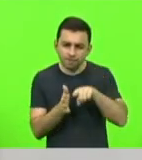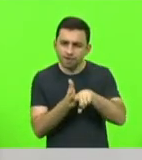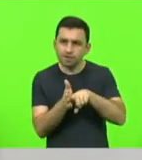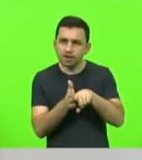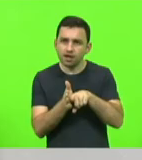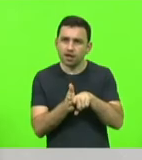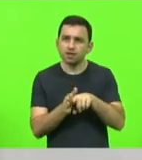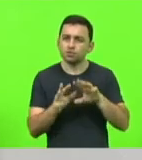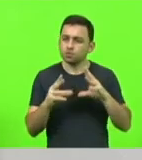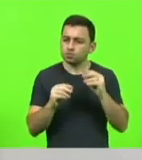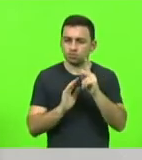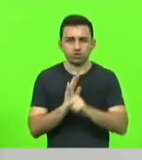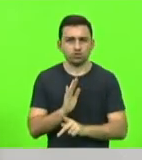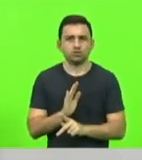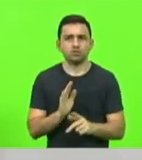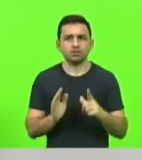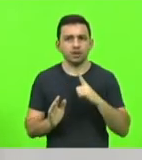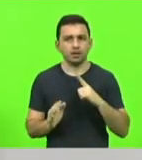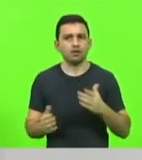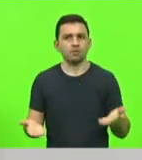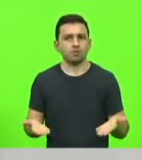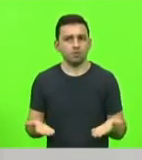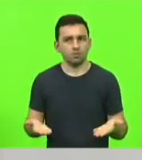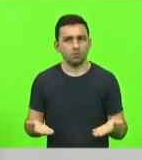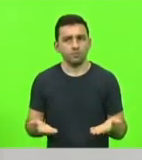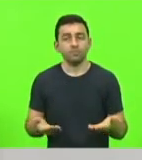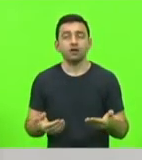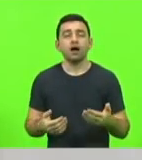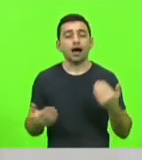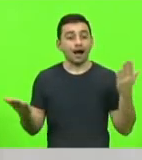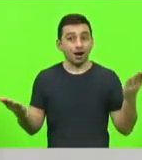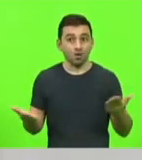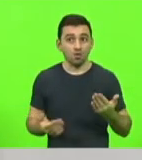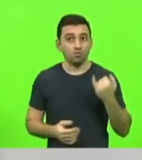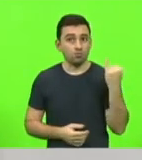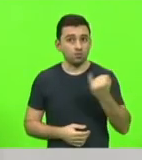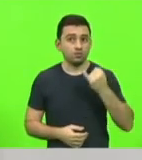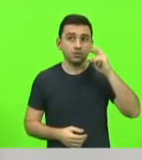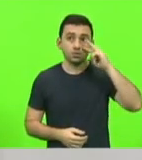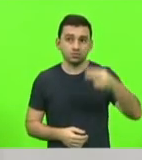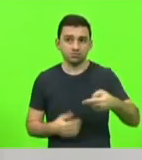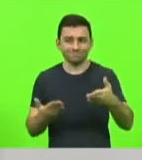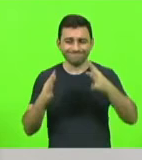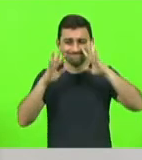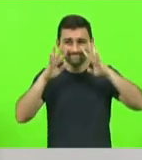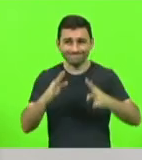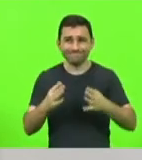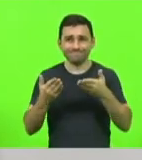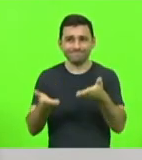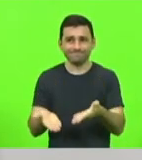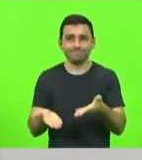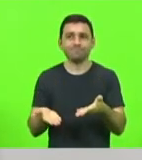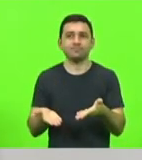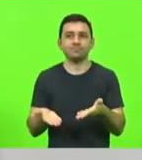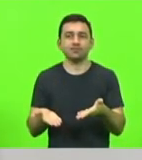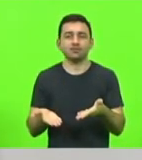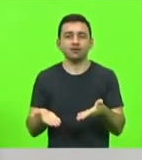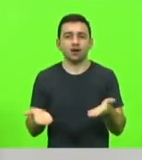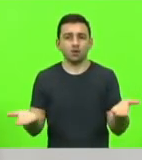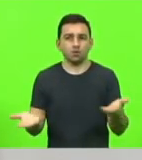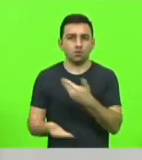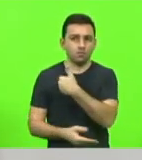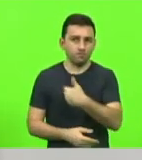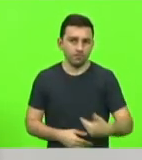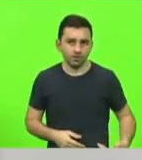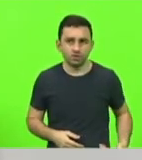muito importante, nesse momento, reconhecermos aqui a atenção especial que o atual governo vem